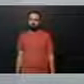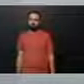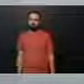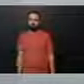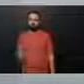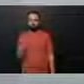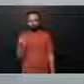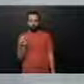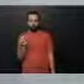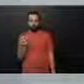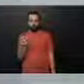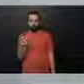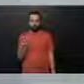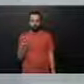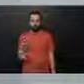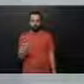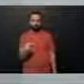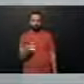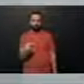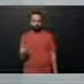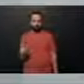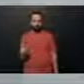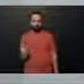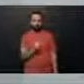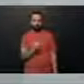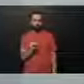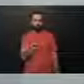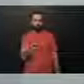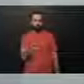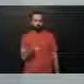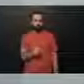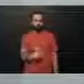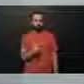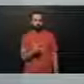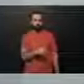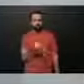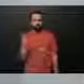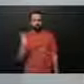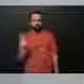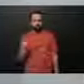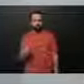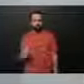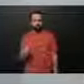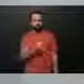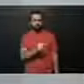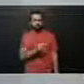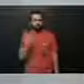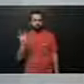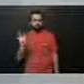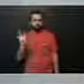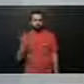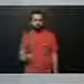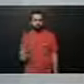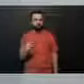decomposição. 1, 2, 3,